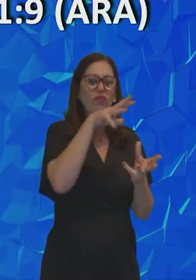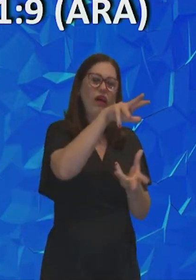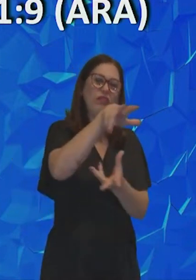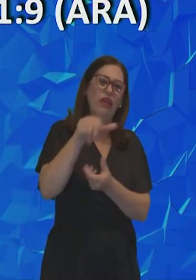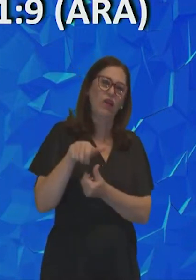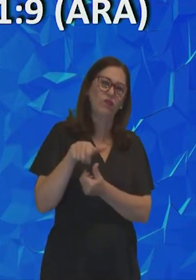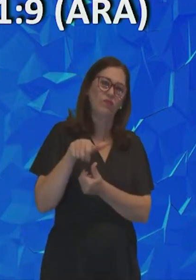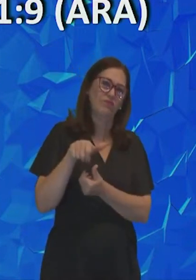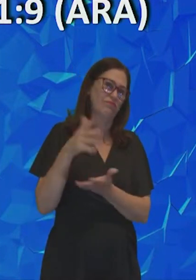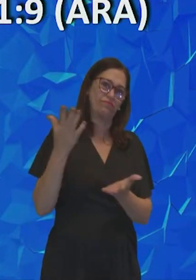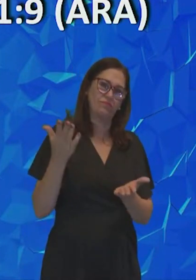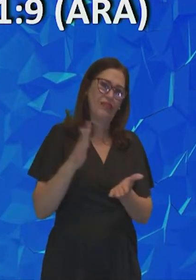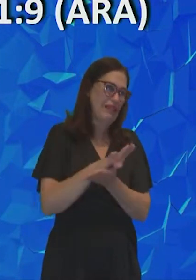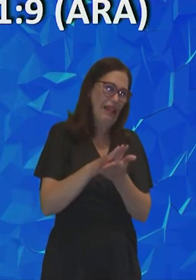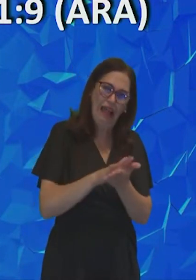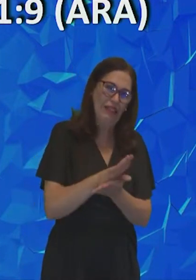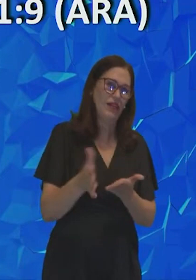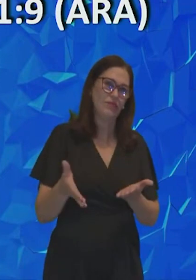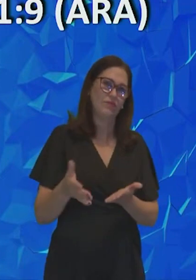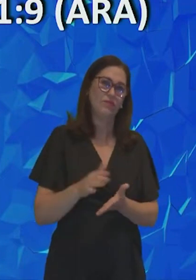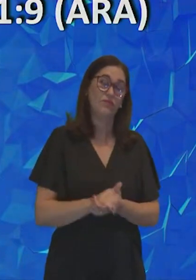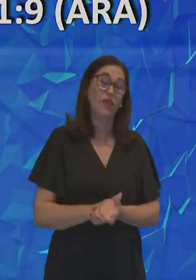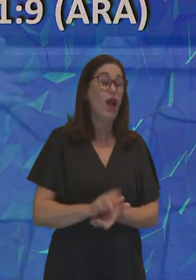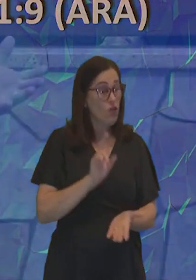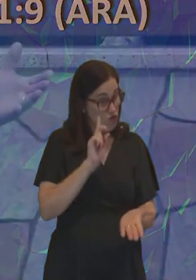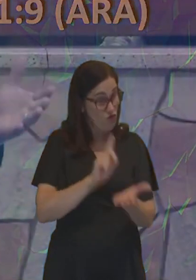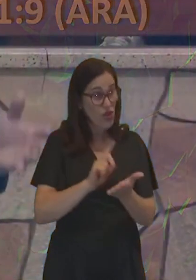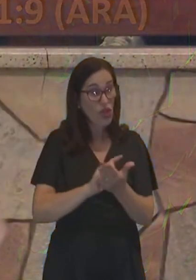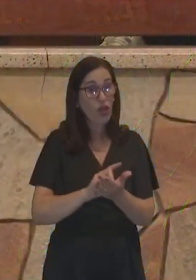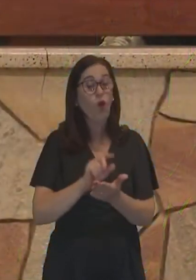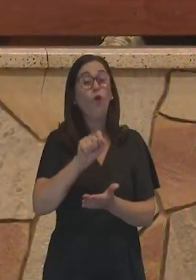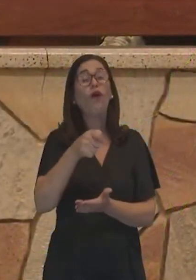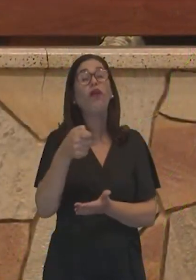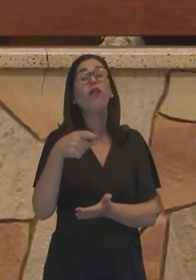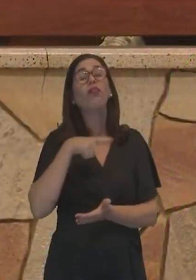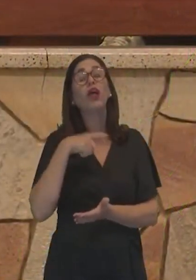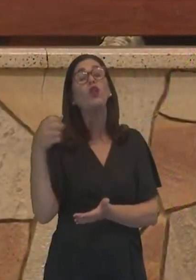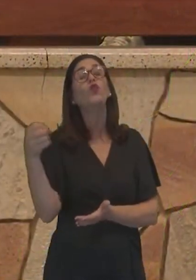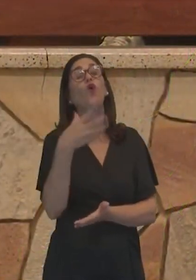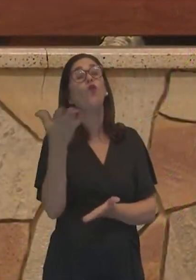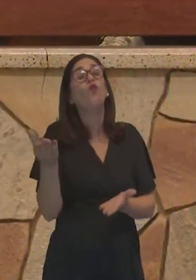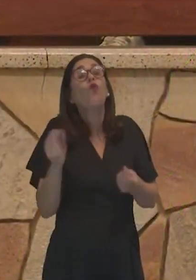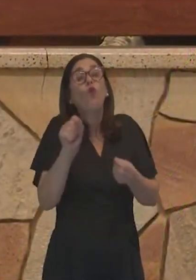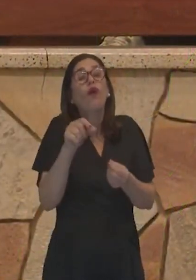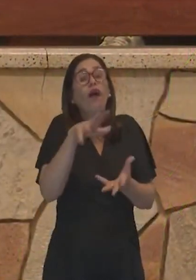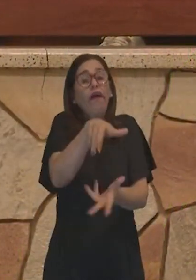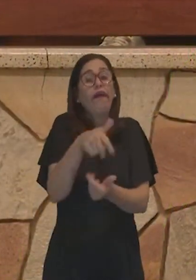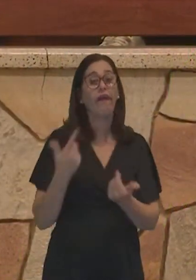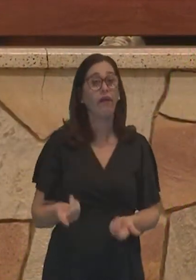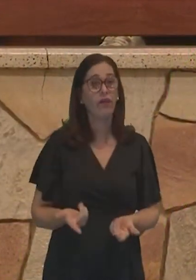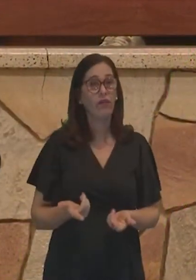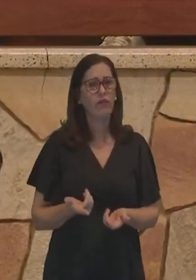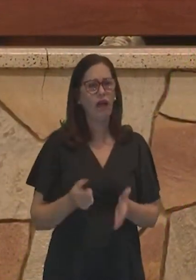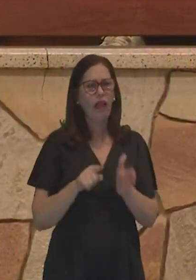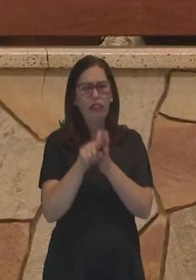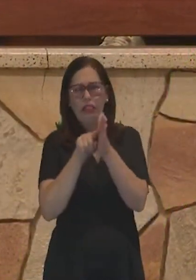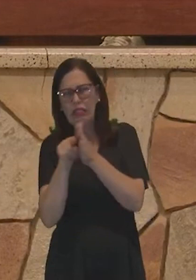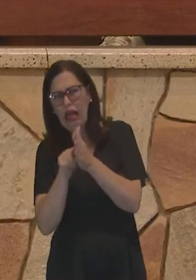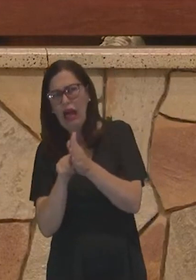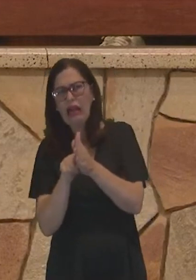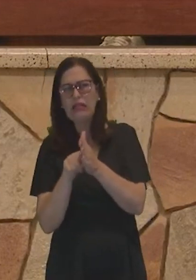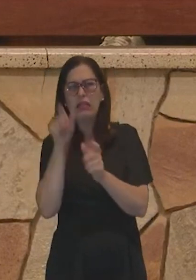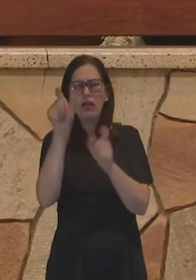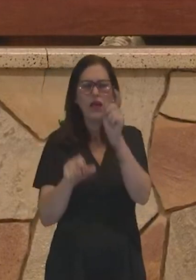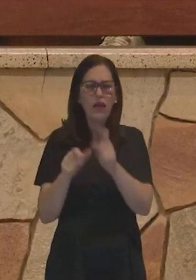do sol. De fato, o que há de novo debaixo do sol? Esta era uma análise que o homem estava